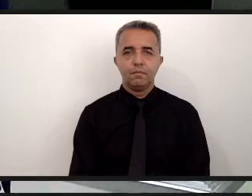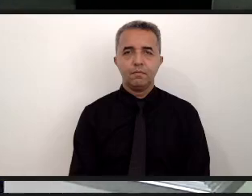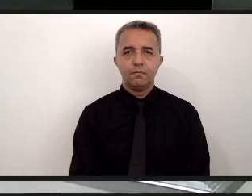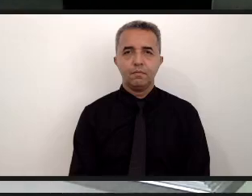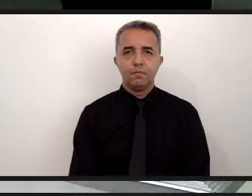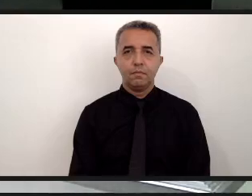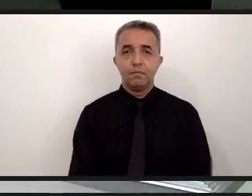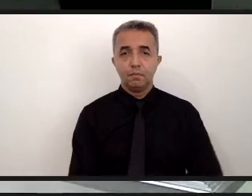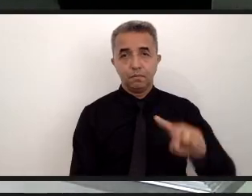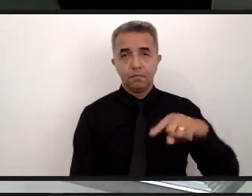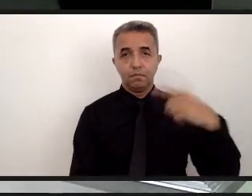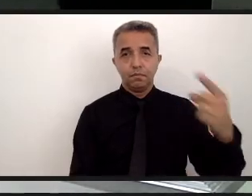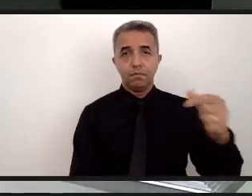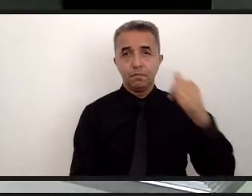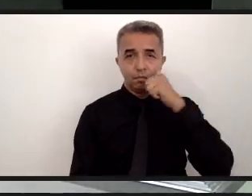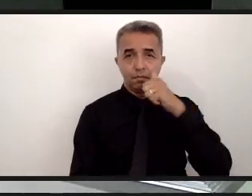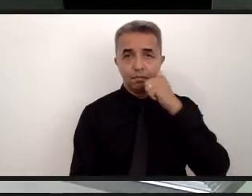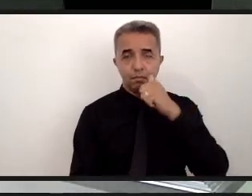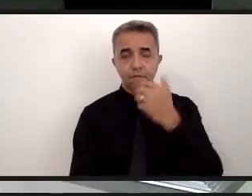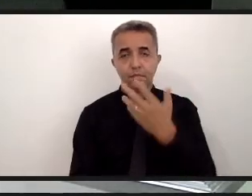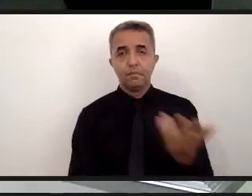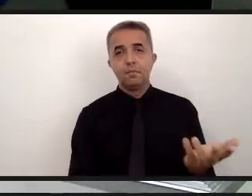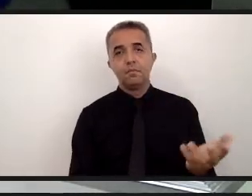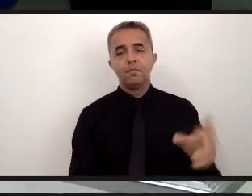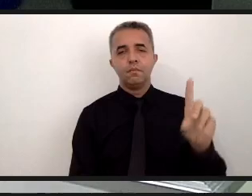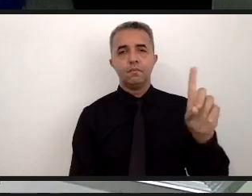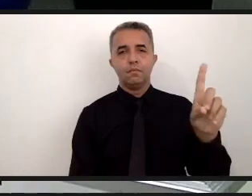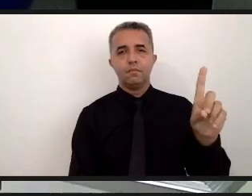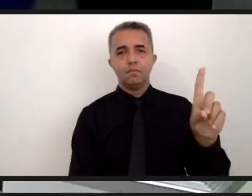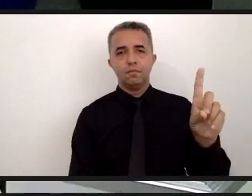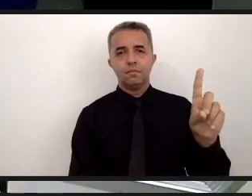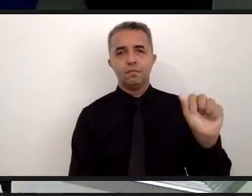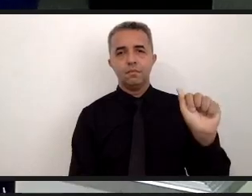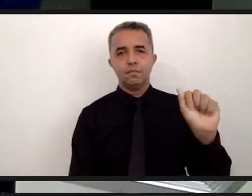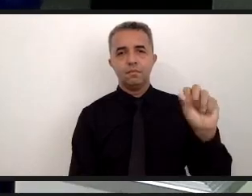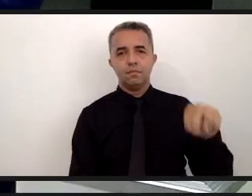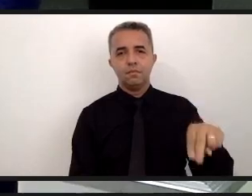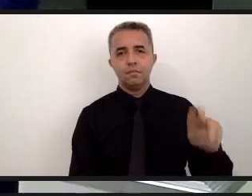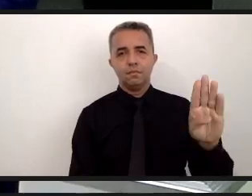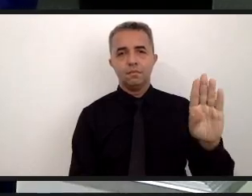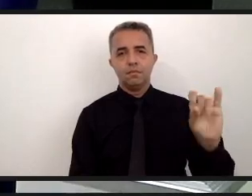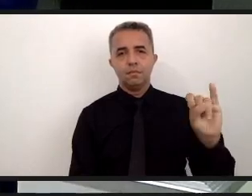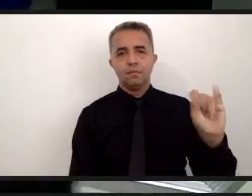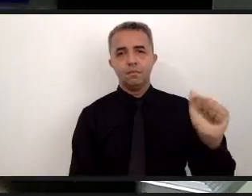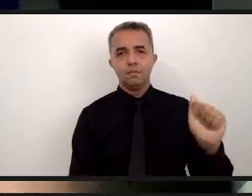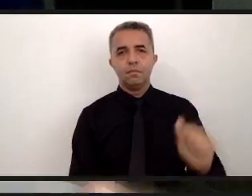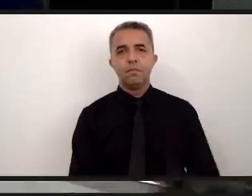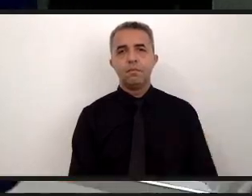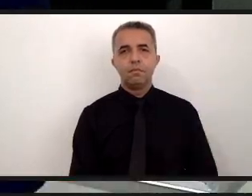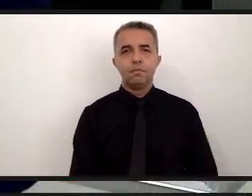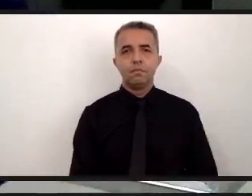Nossa homenageada, a senhora Vanúbia de Souza Alves, por gentileza.